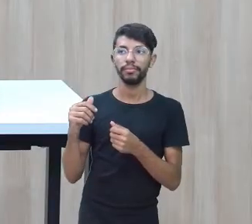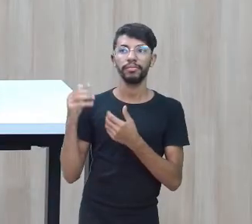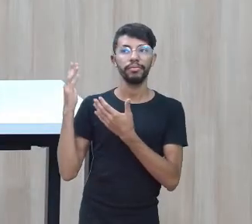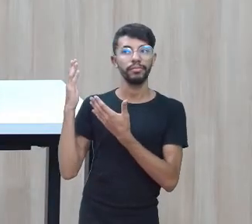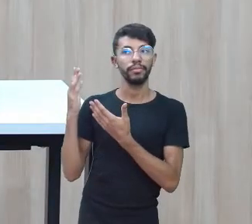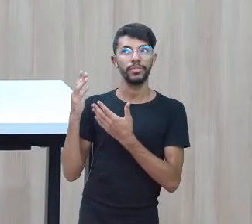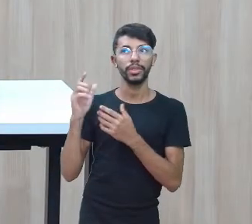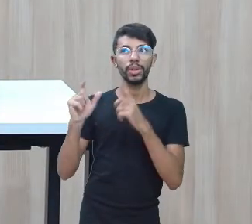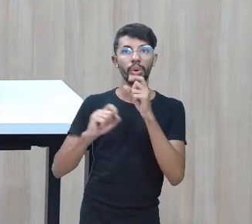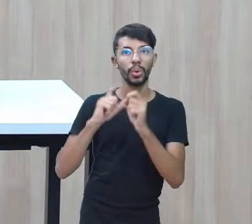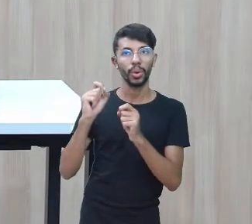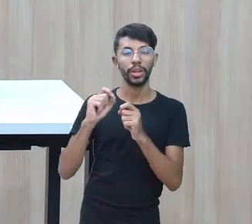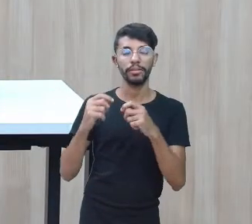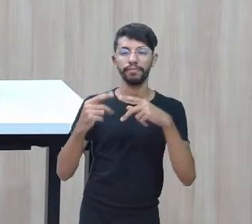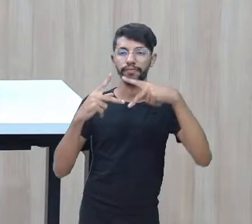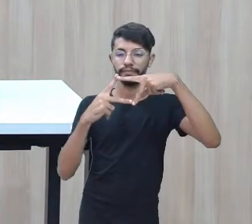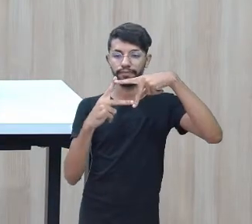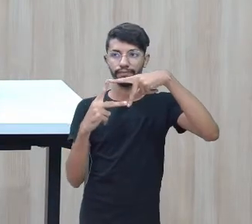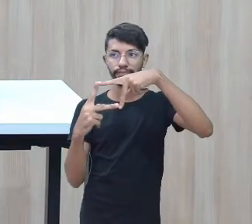o nosso cubo aqui, ó.